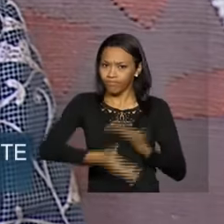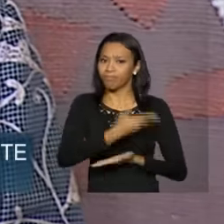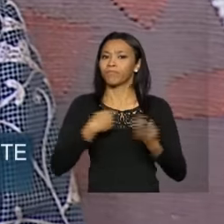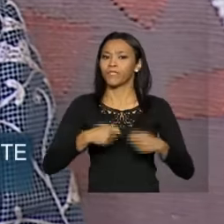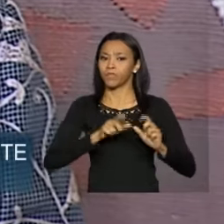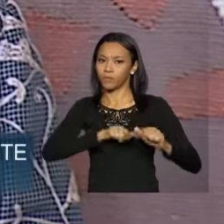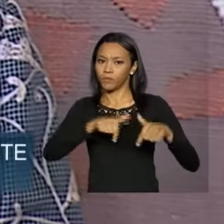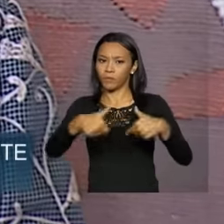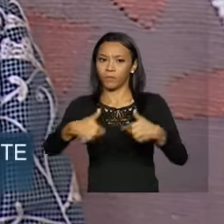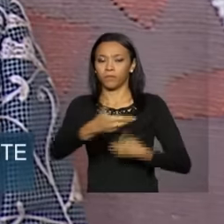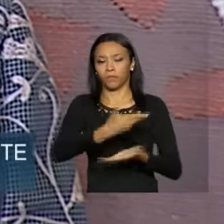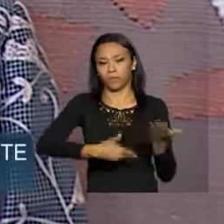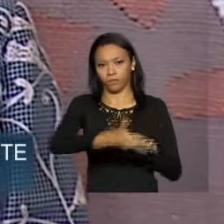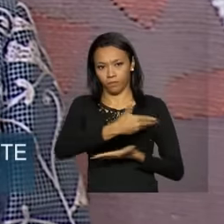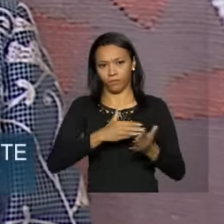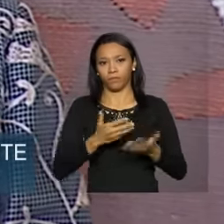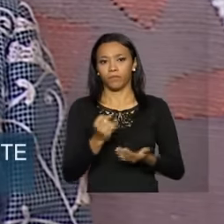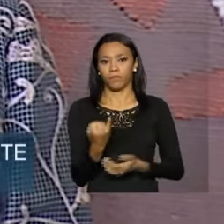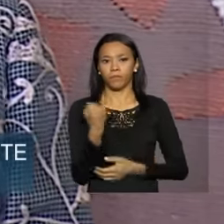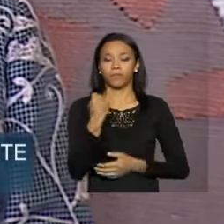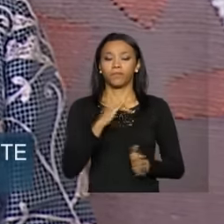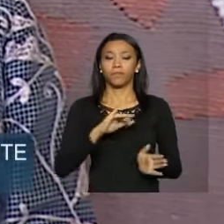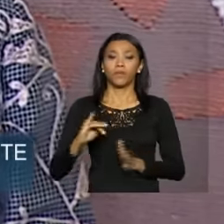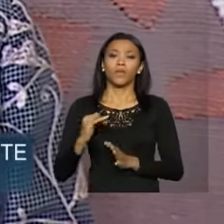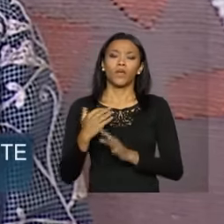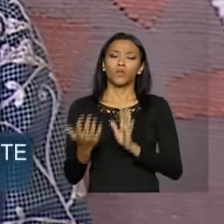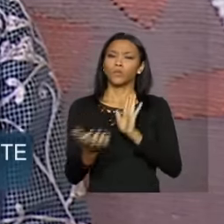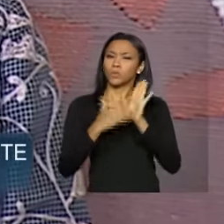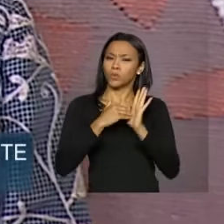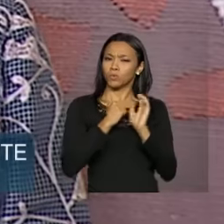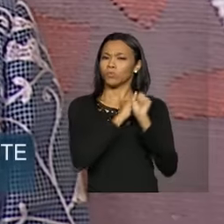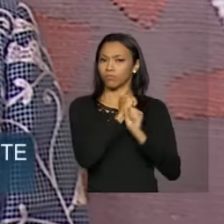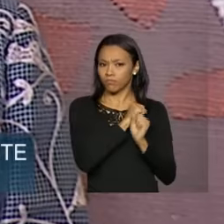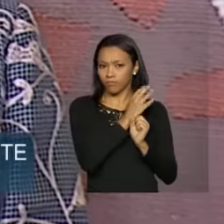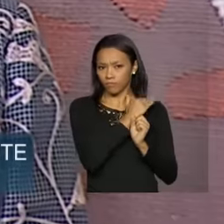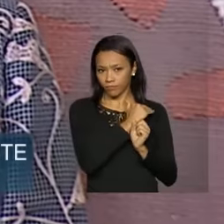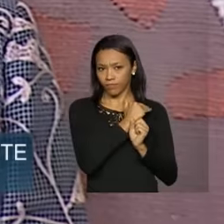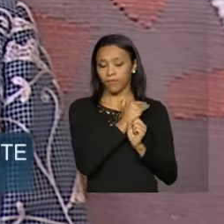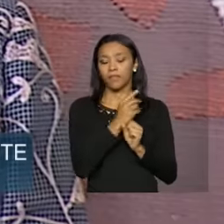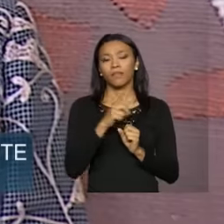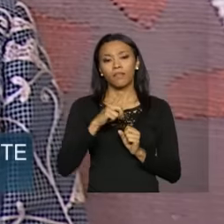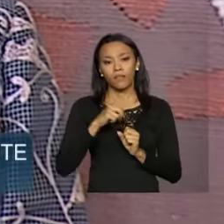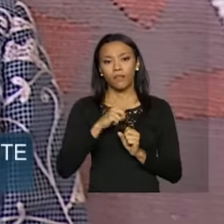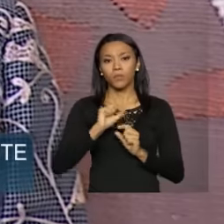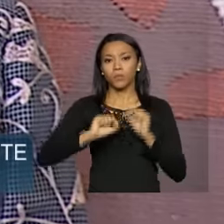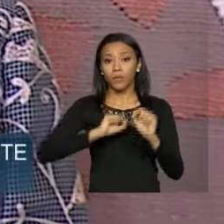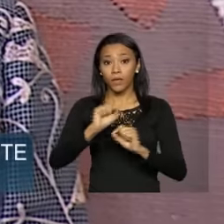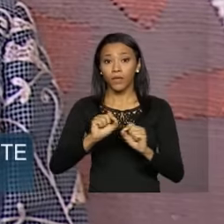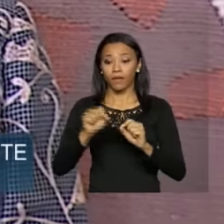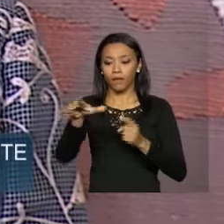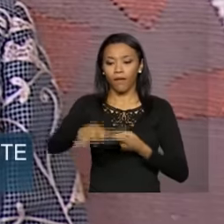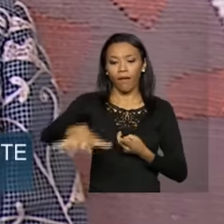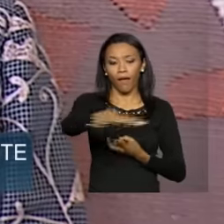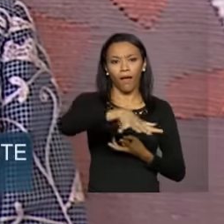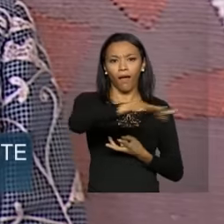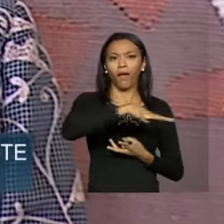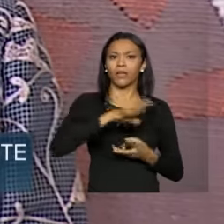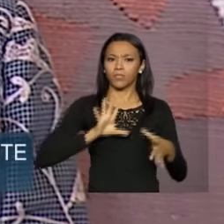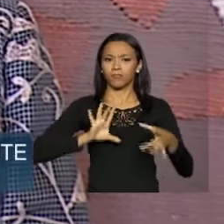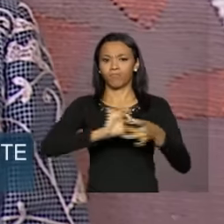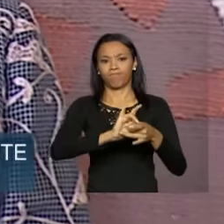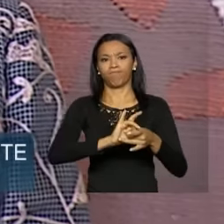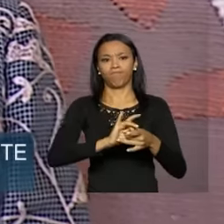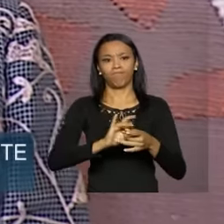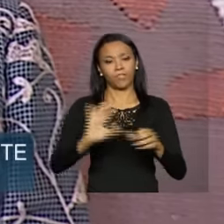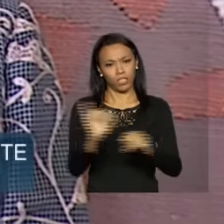necessária. Nos últimos tempos, levamos adiante iniciativas em áreas de grande interesse estratégico